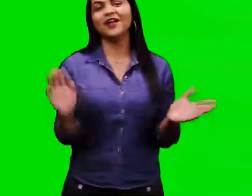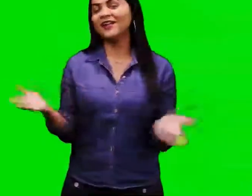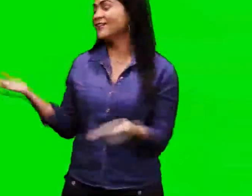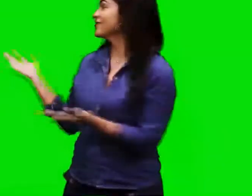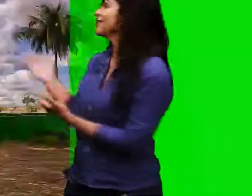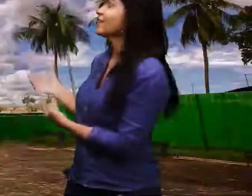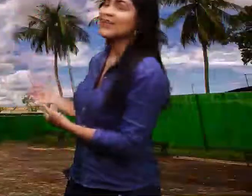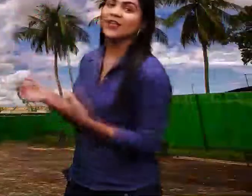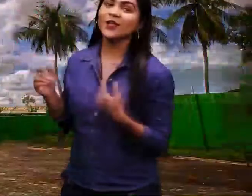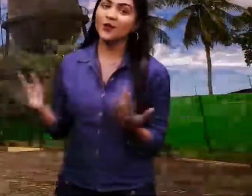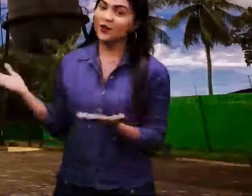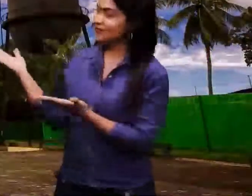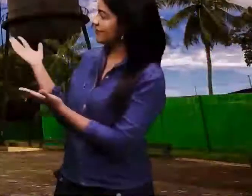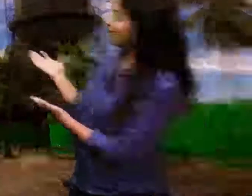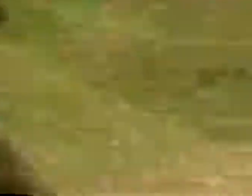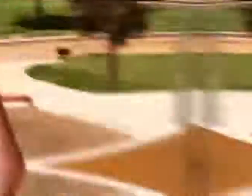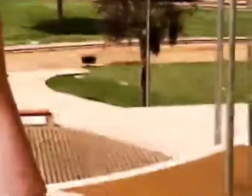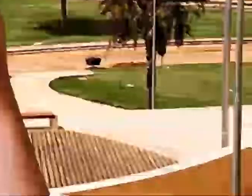E